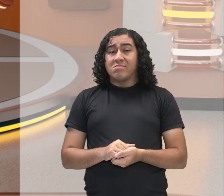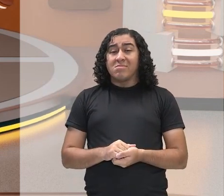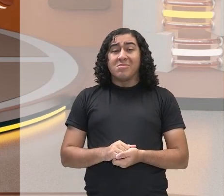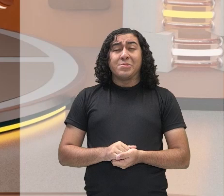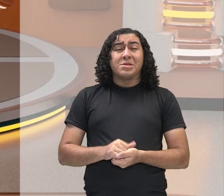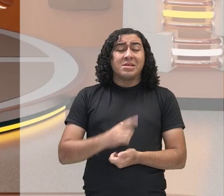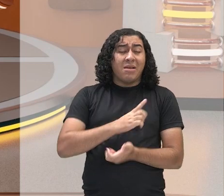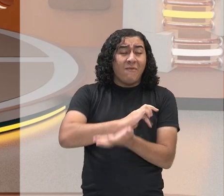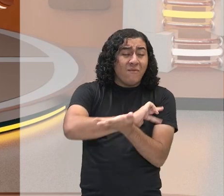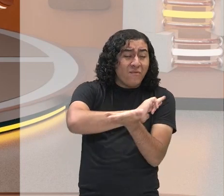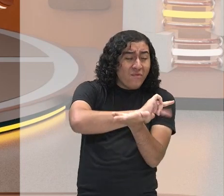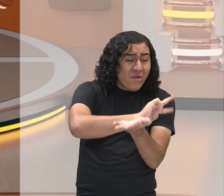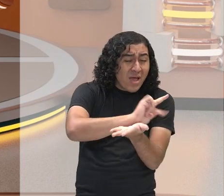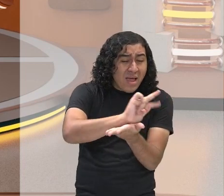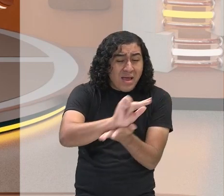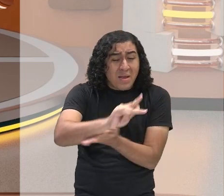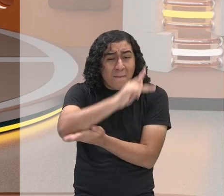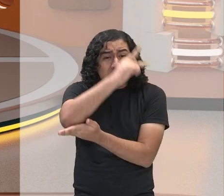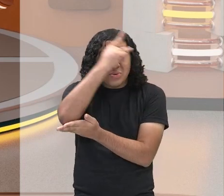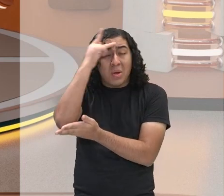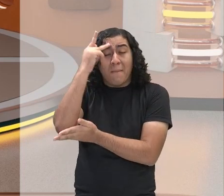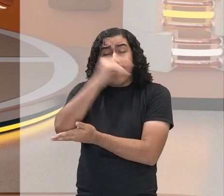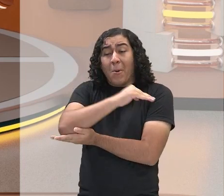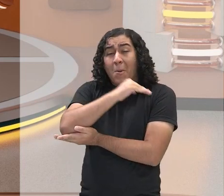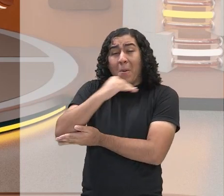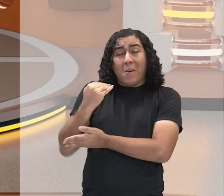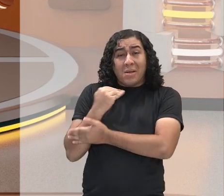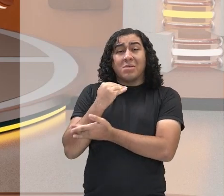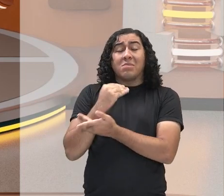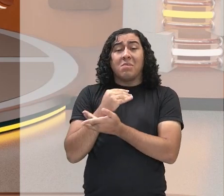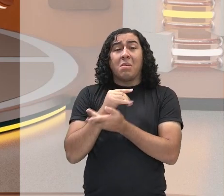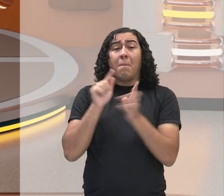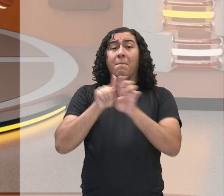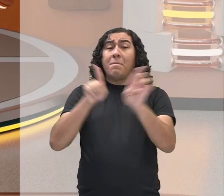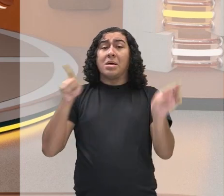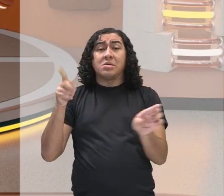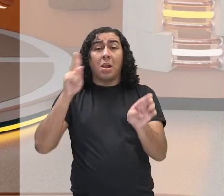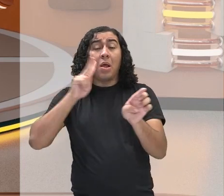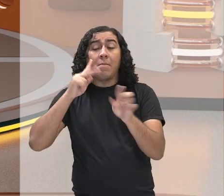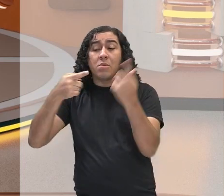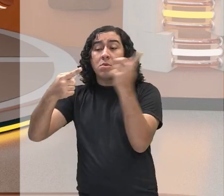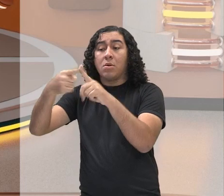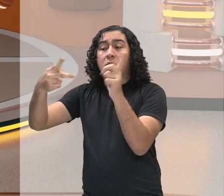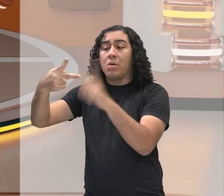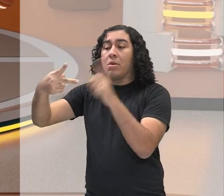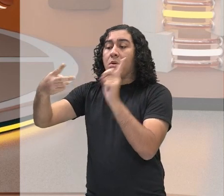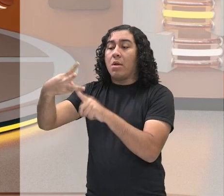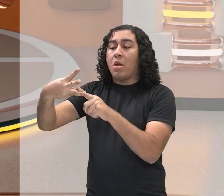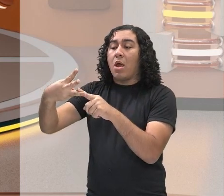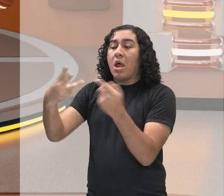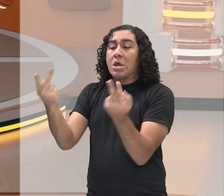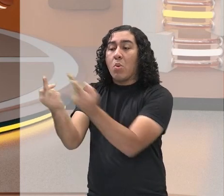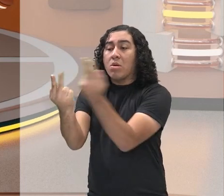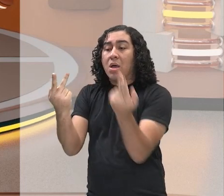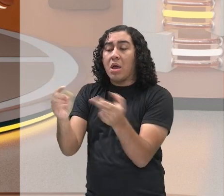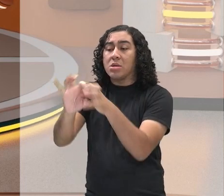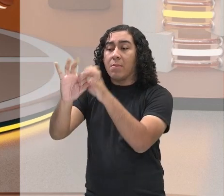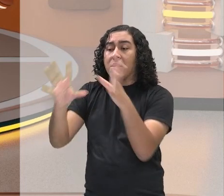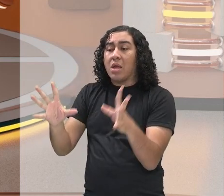que aconteceu durante a Segunda Guerra Mundial, mas cadê esses ideais que estavam sendo prometidos, que